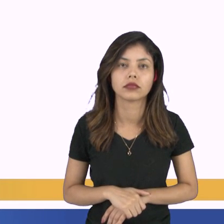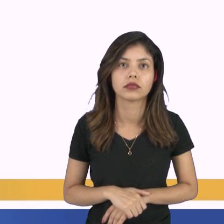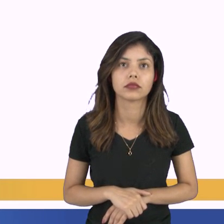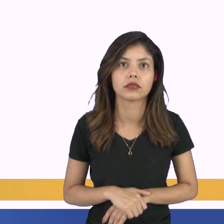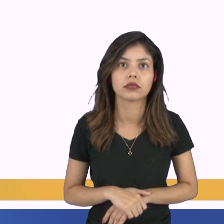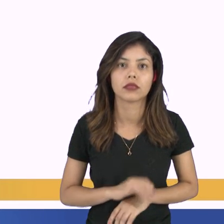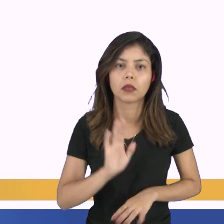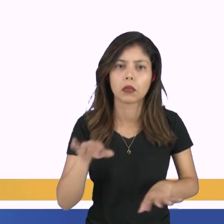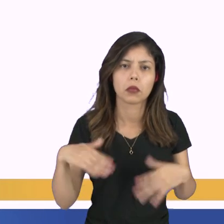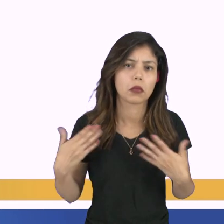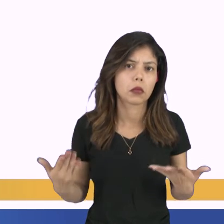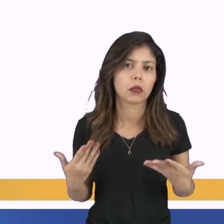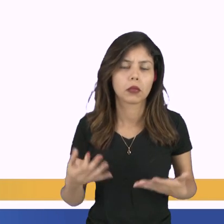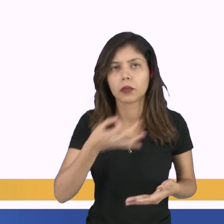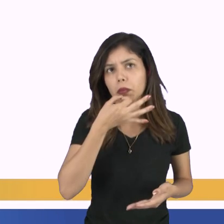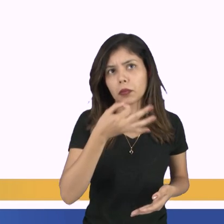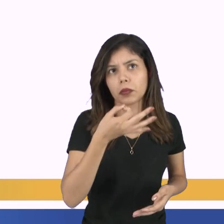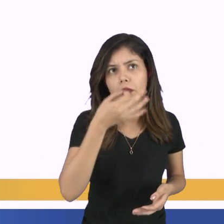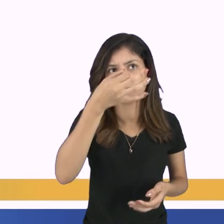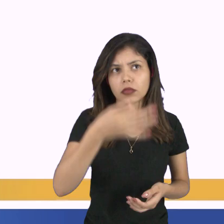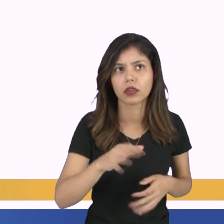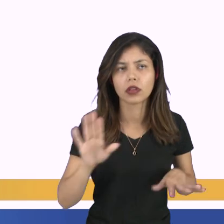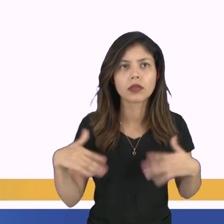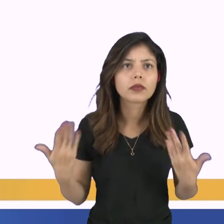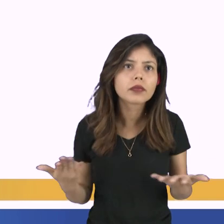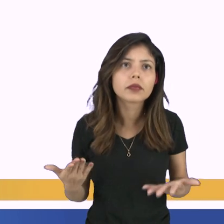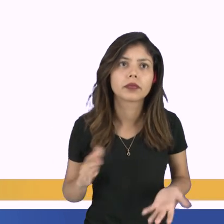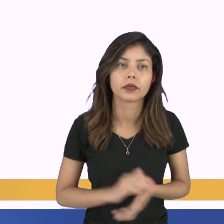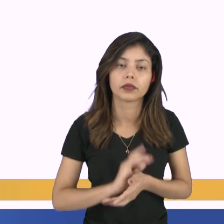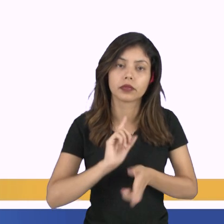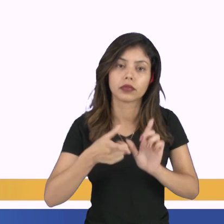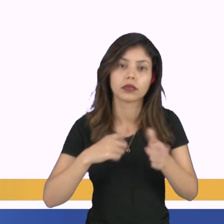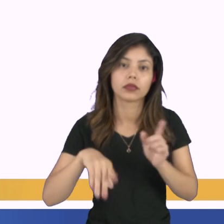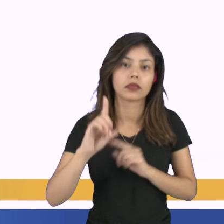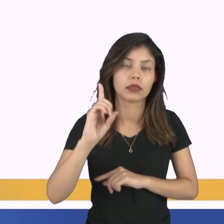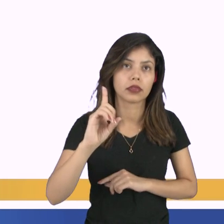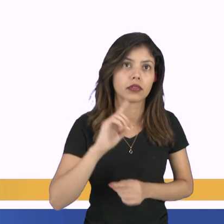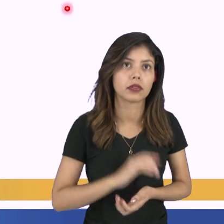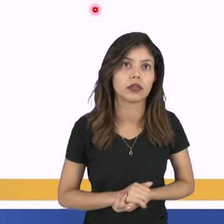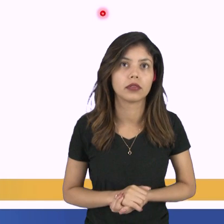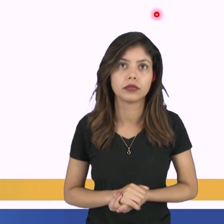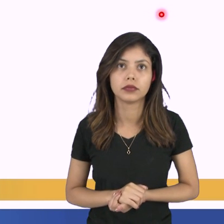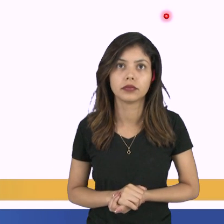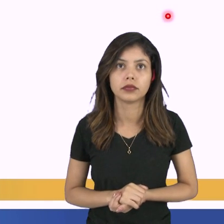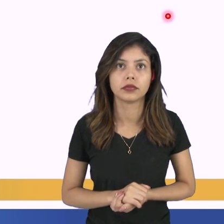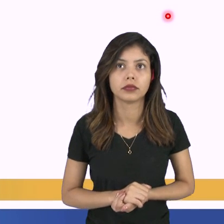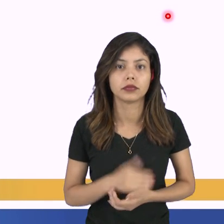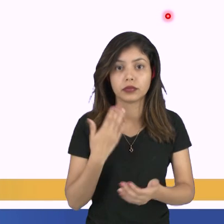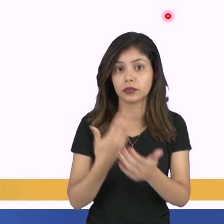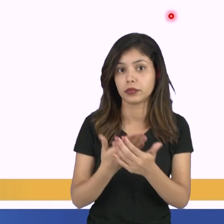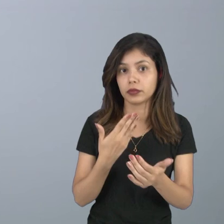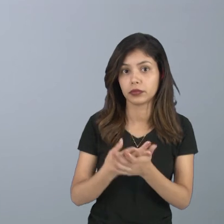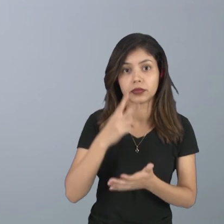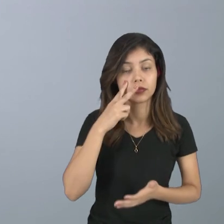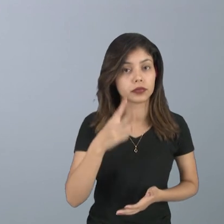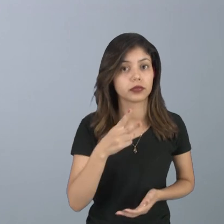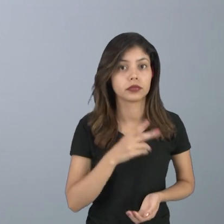A2B. Então, quais são as alternativas corretas dessa questão? A letra D. Nessa aula a